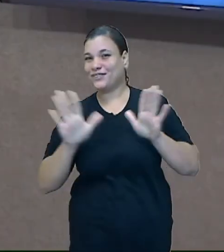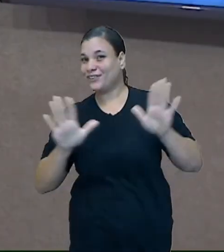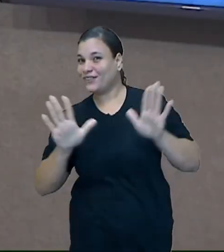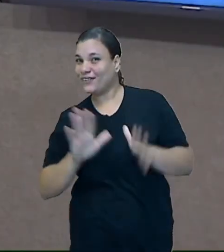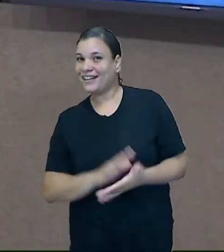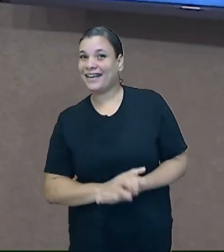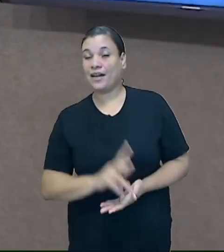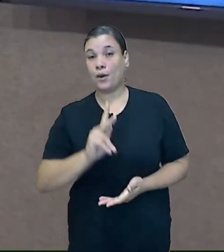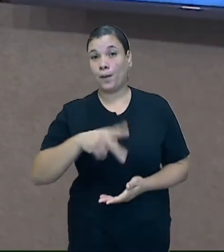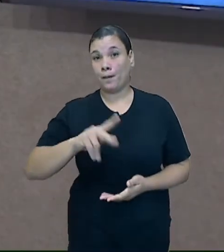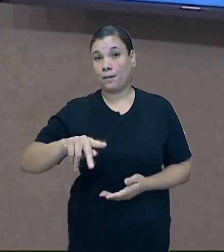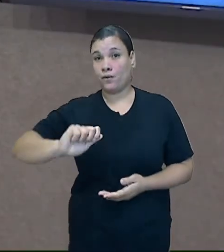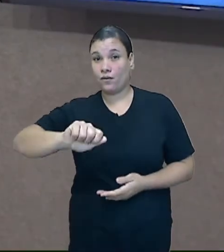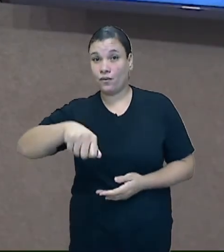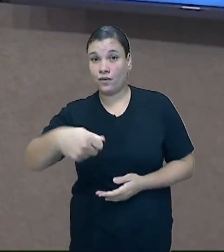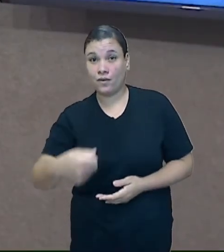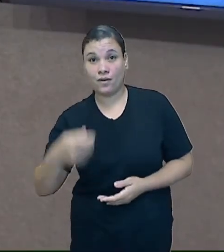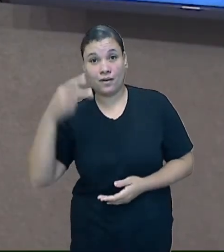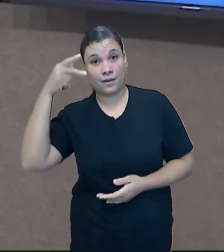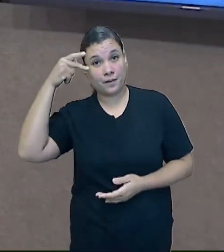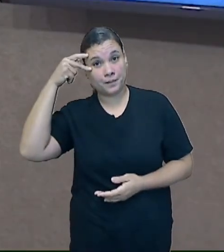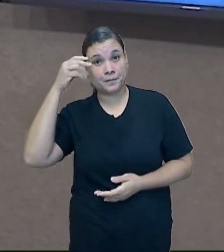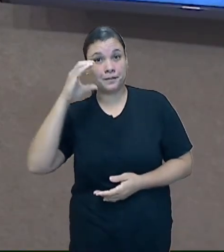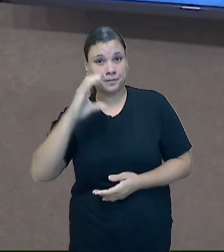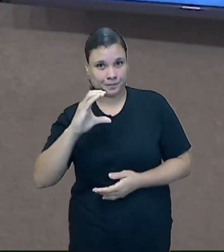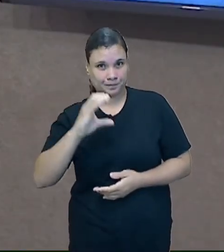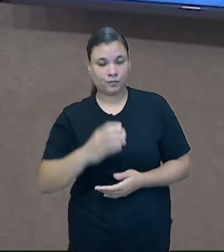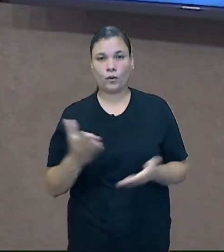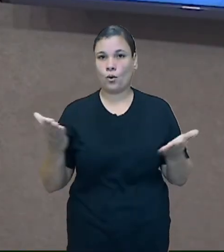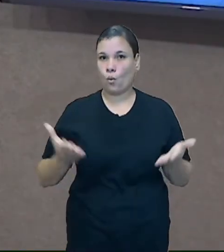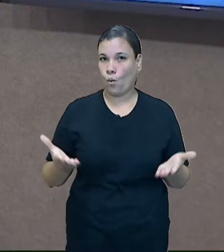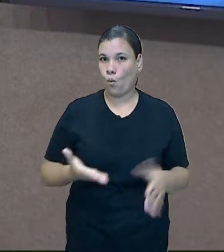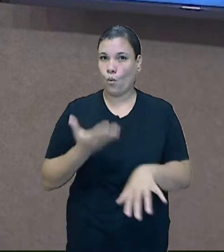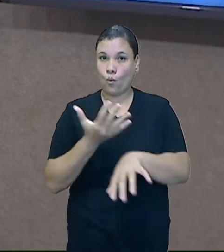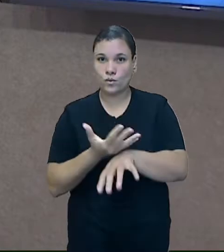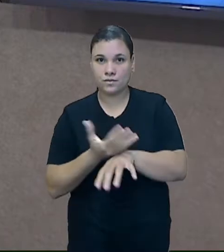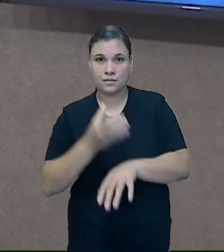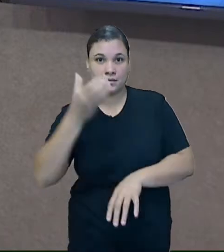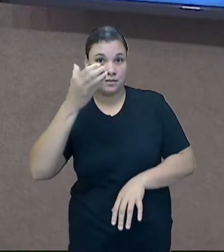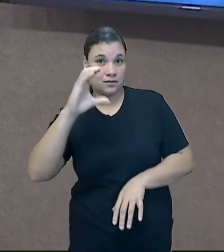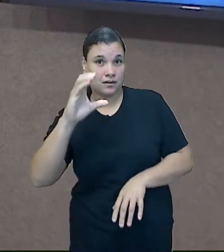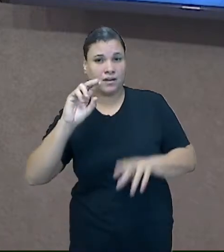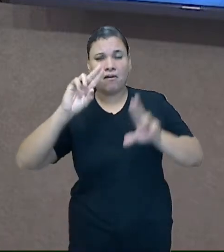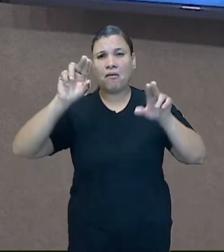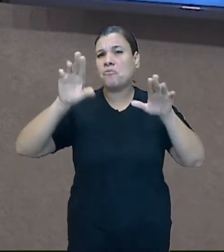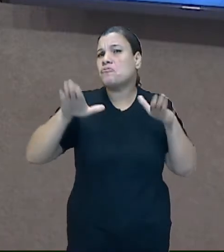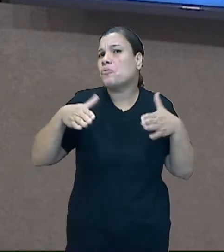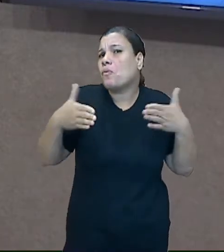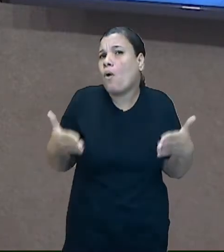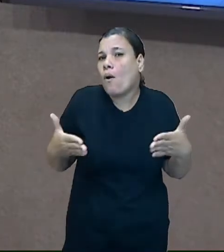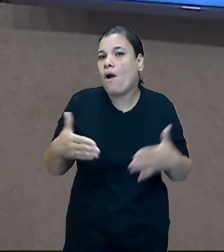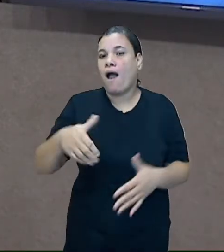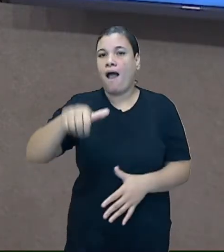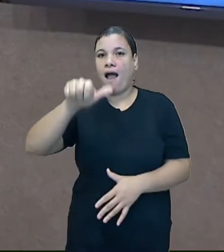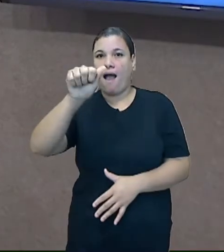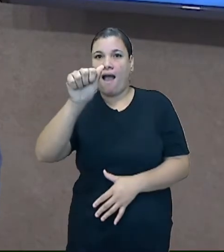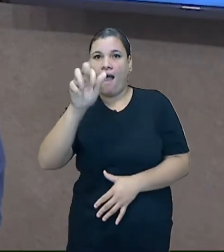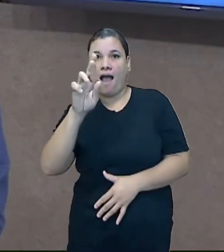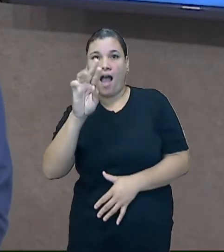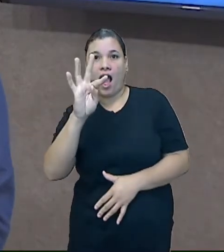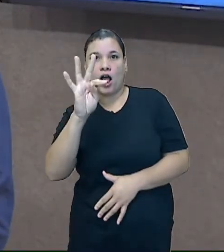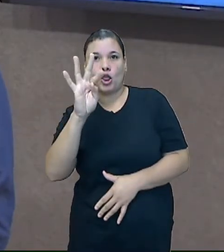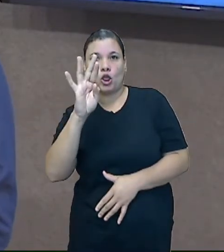Olá, meu nome é Cláudia Fernanda e hoje na aula de ciências nós vamos falar sobre os